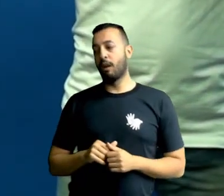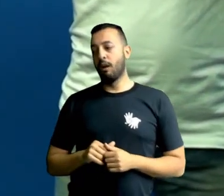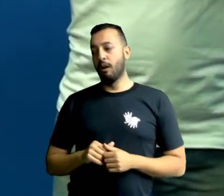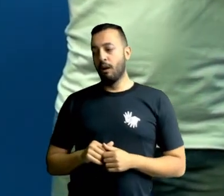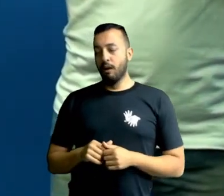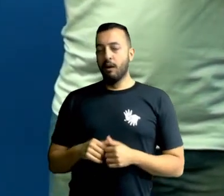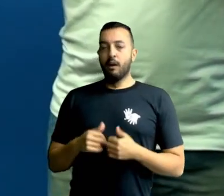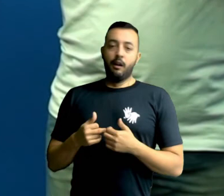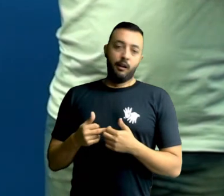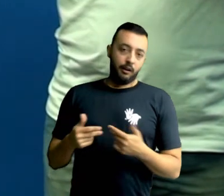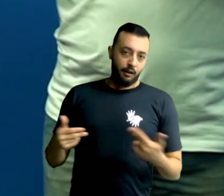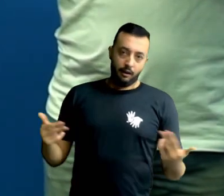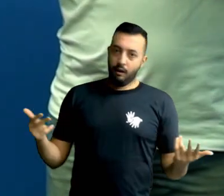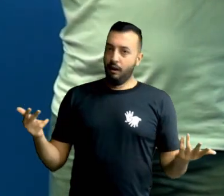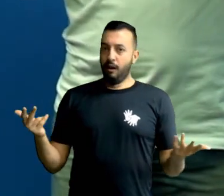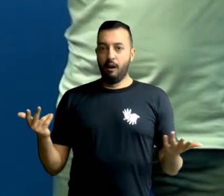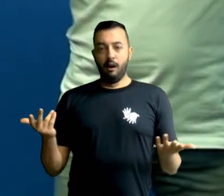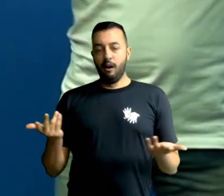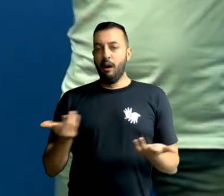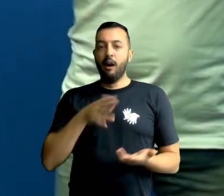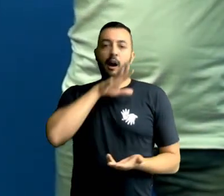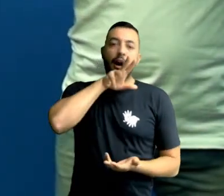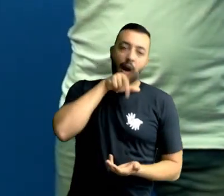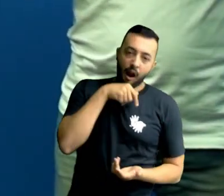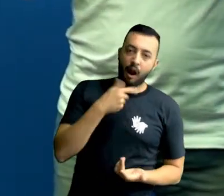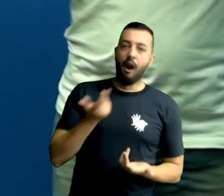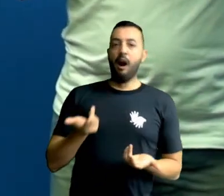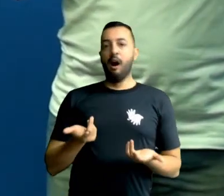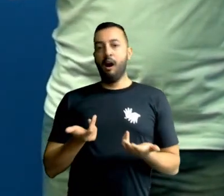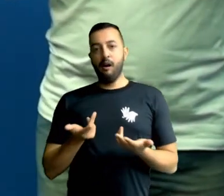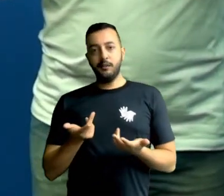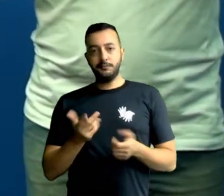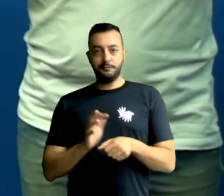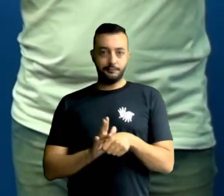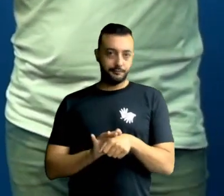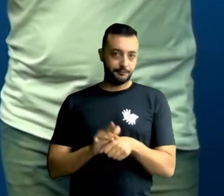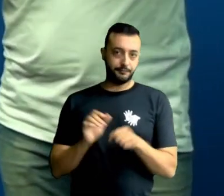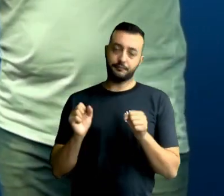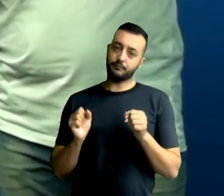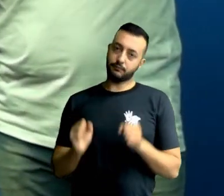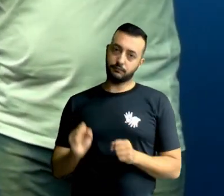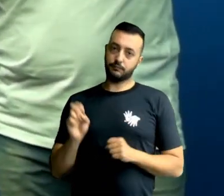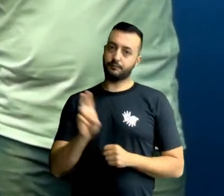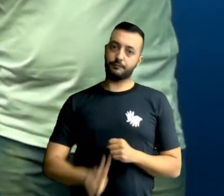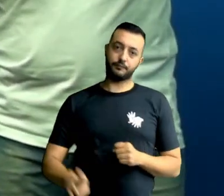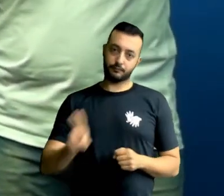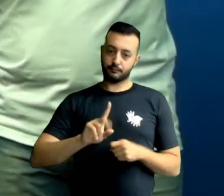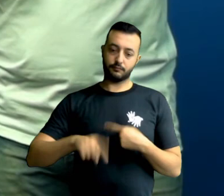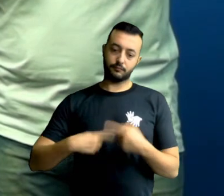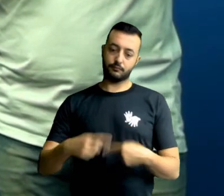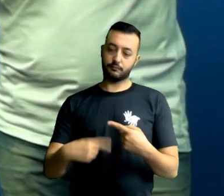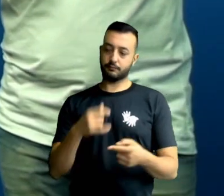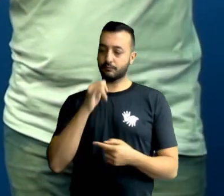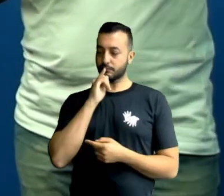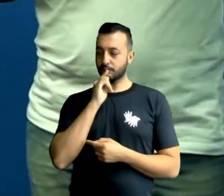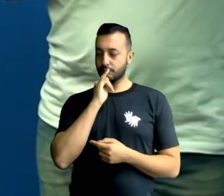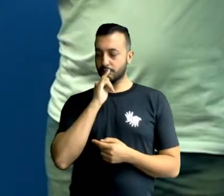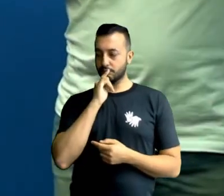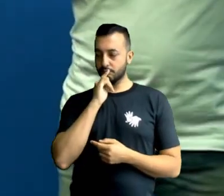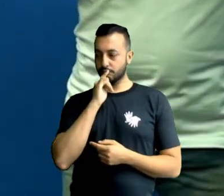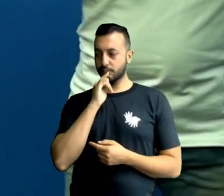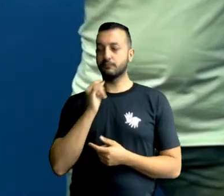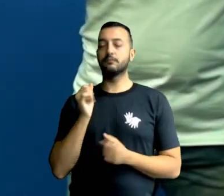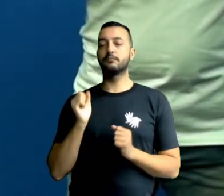eliminando situações que os animais, os causadores dessa doença, possam utilizá-la para se reproduzir, como, por